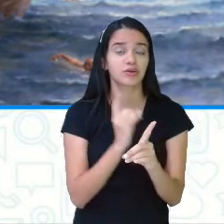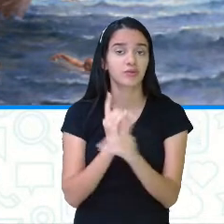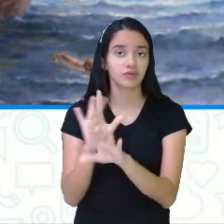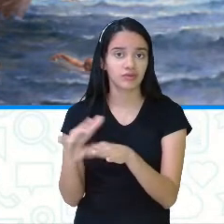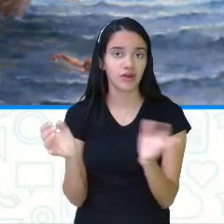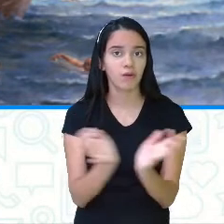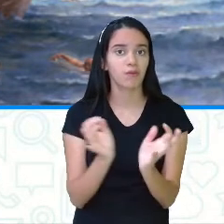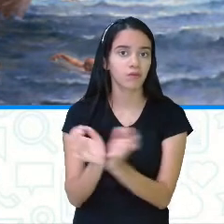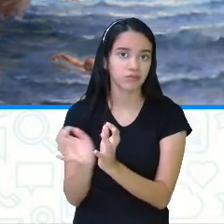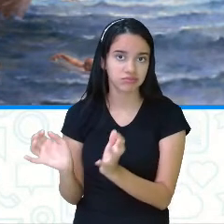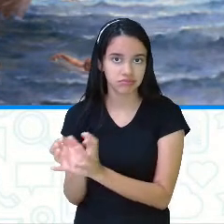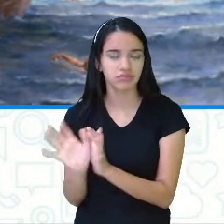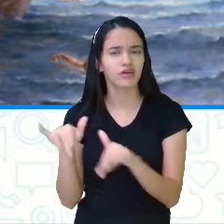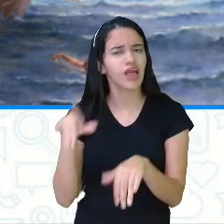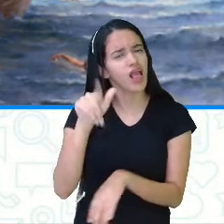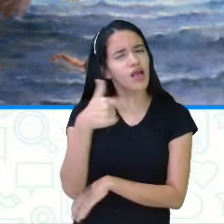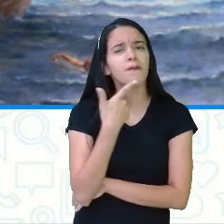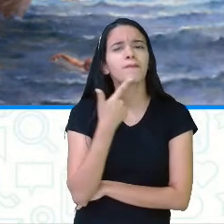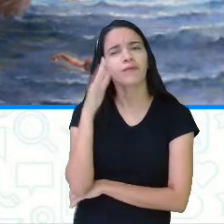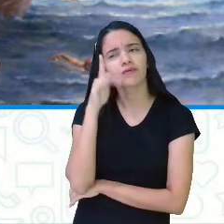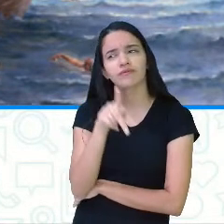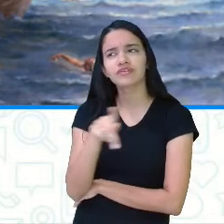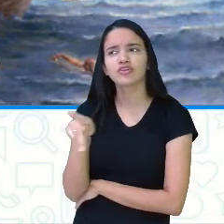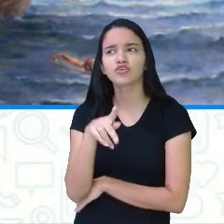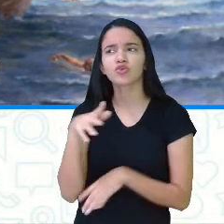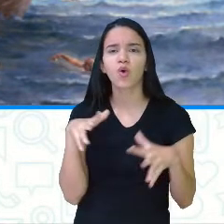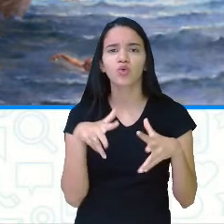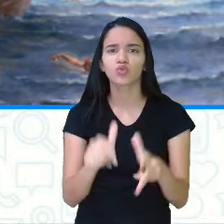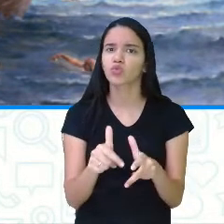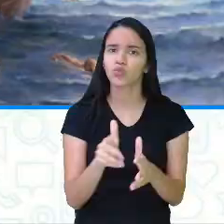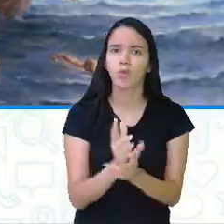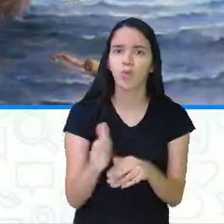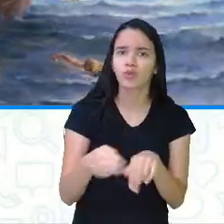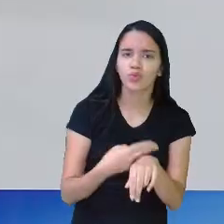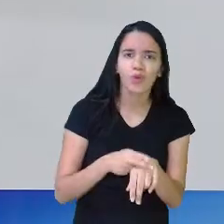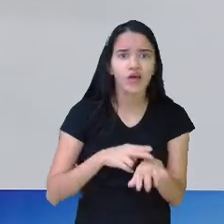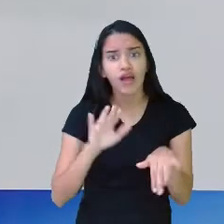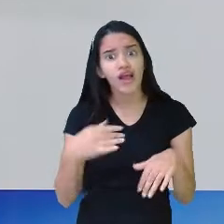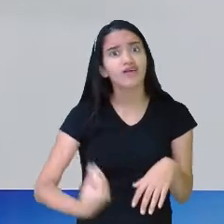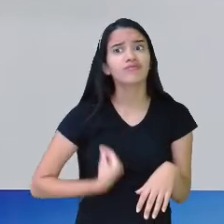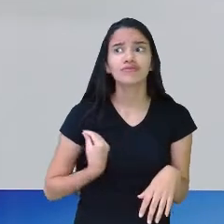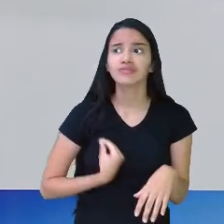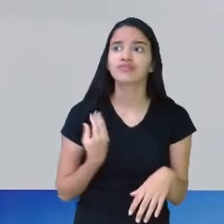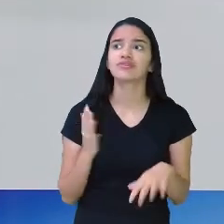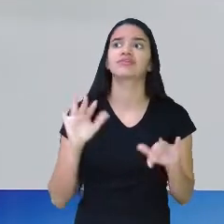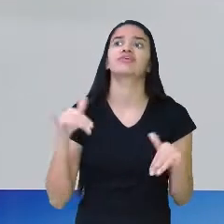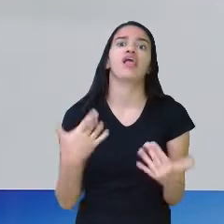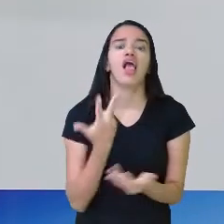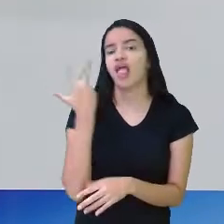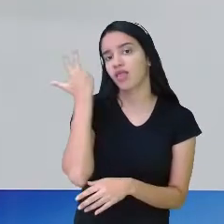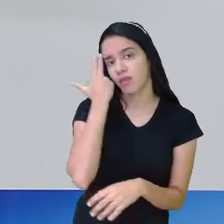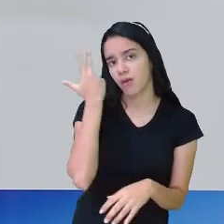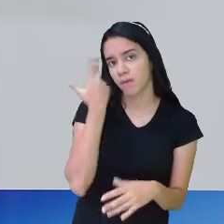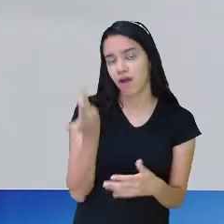com as pessoas aqui. E, professora, tá todo mundo nu. Claro, eles viviam desse jeito. Para eles era